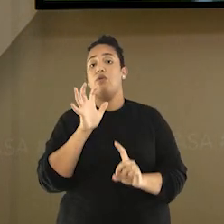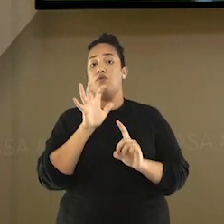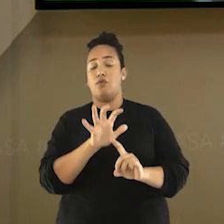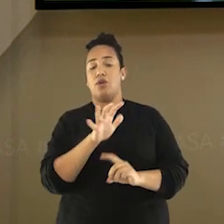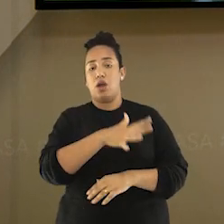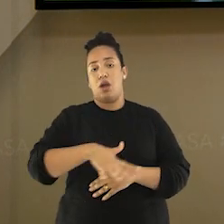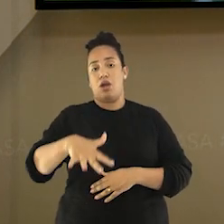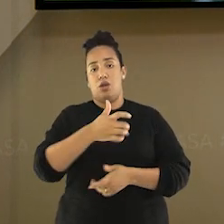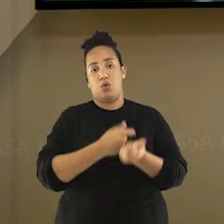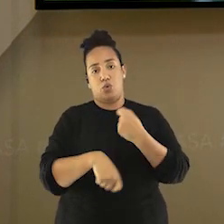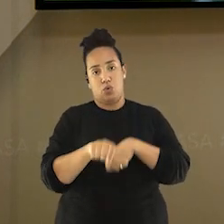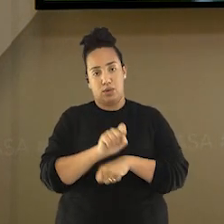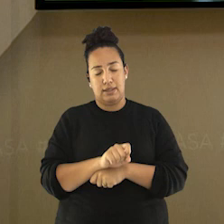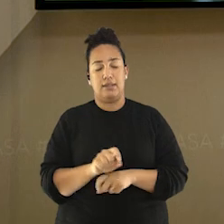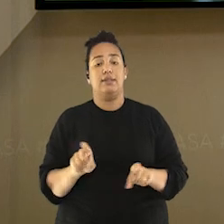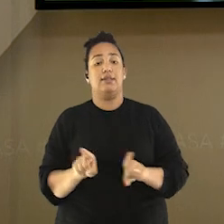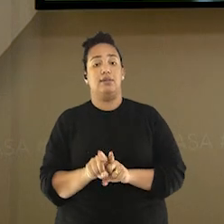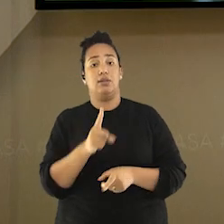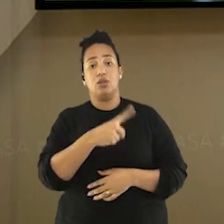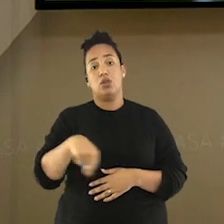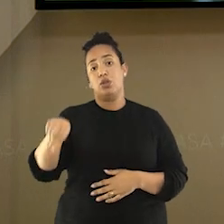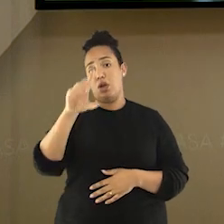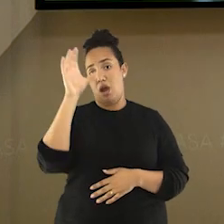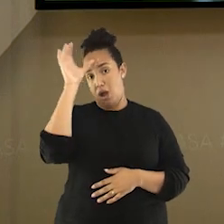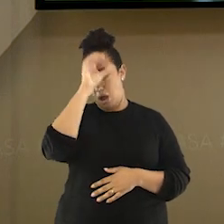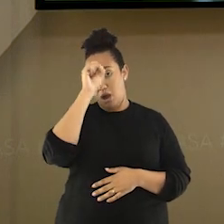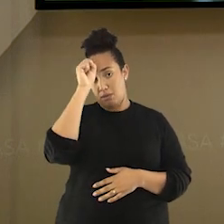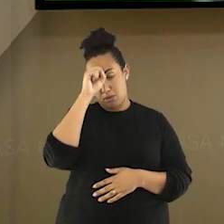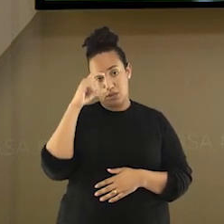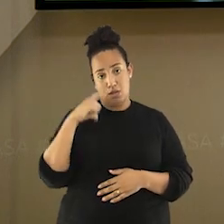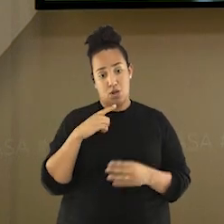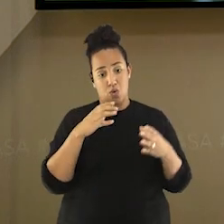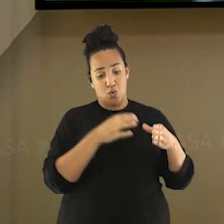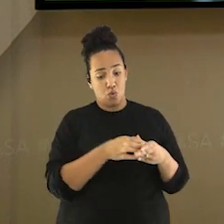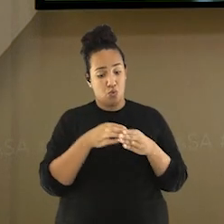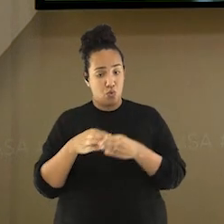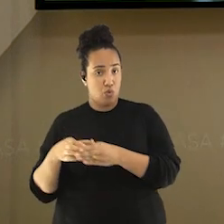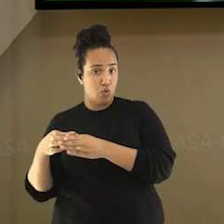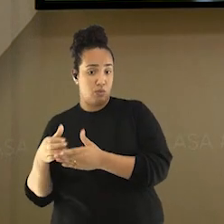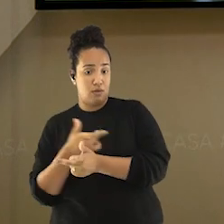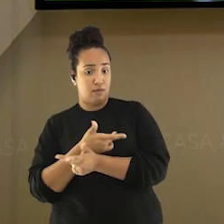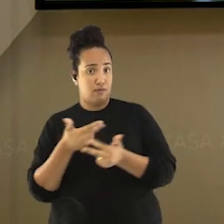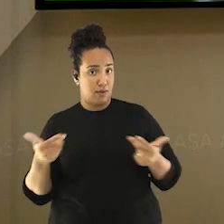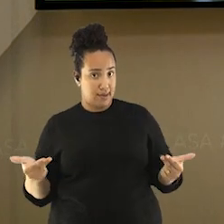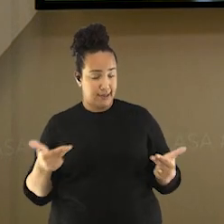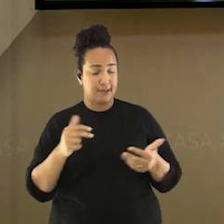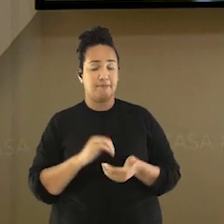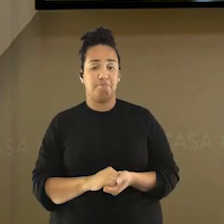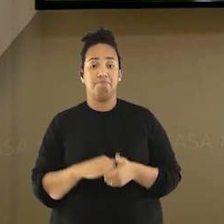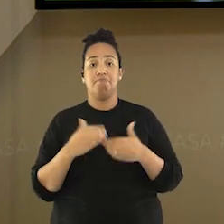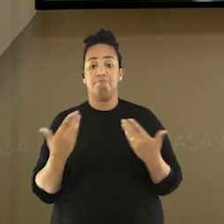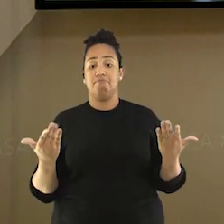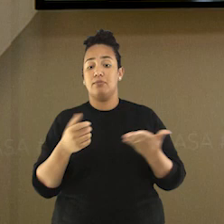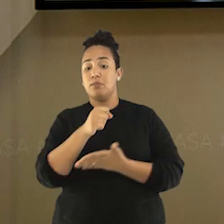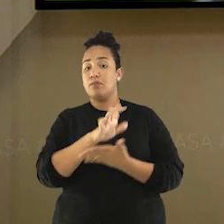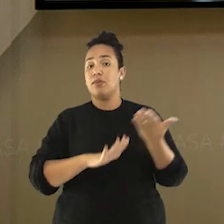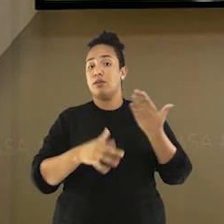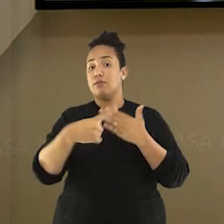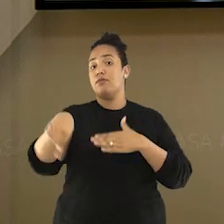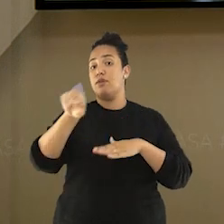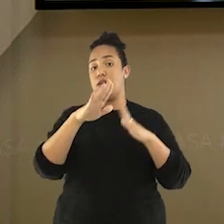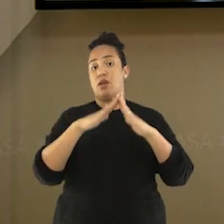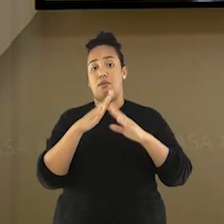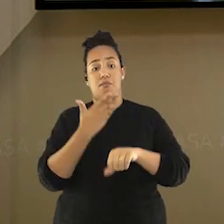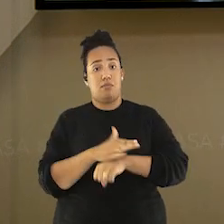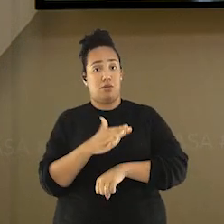ecologia. E também aprendemos como diferenciamos os artrópodes. E aqui vai a atividade para casa,